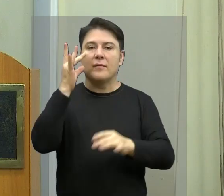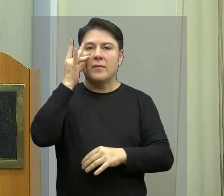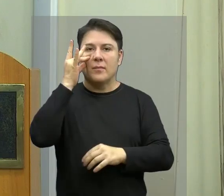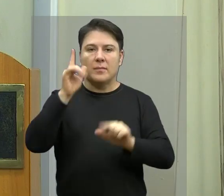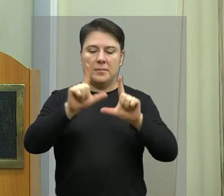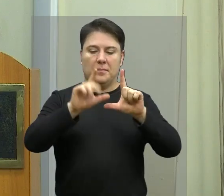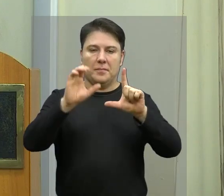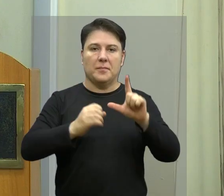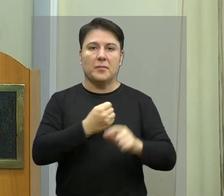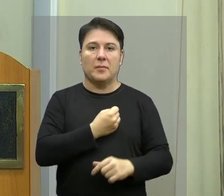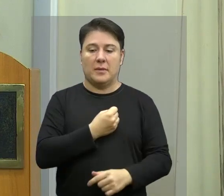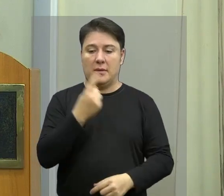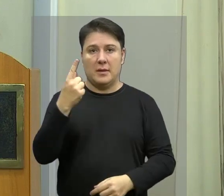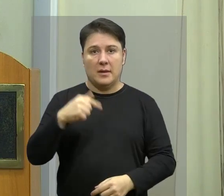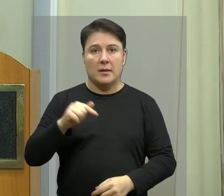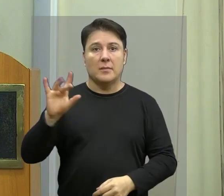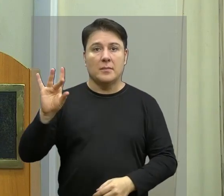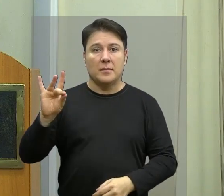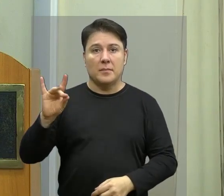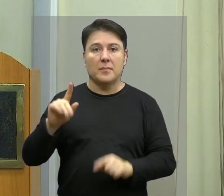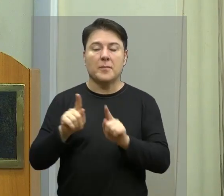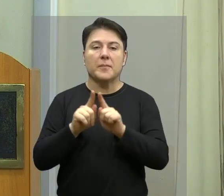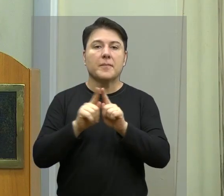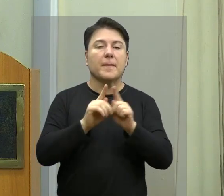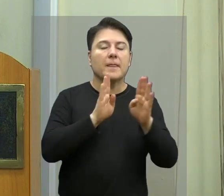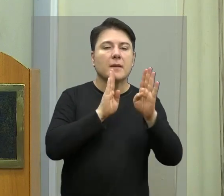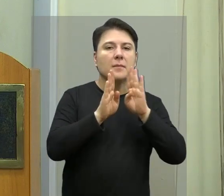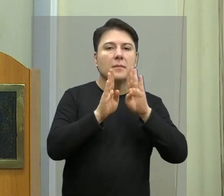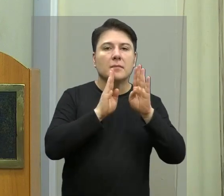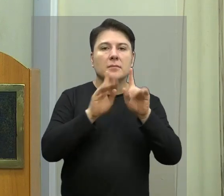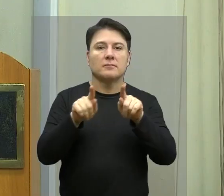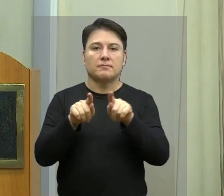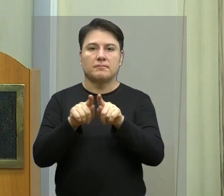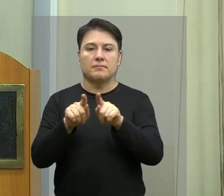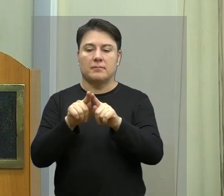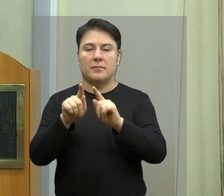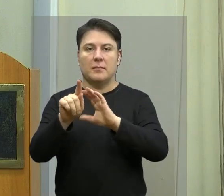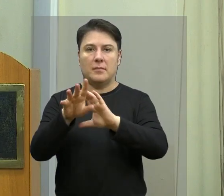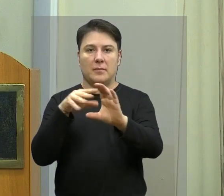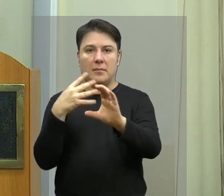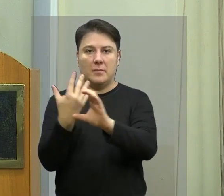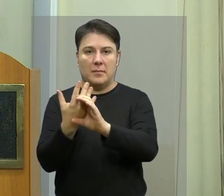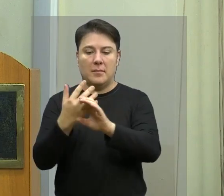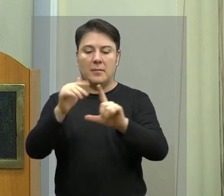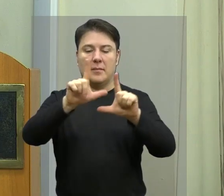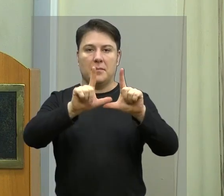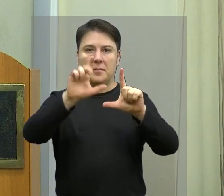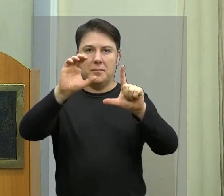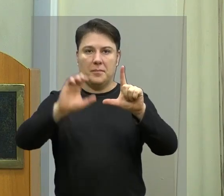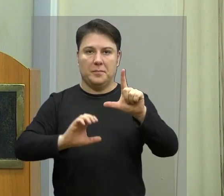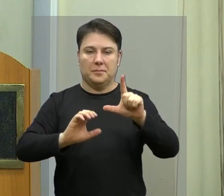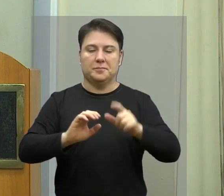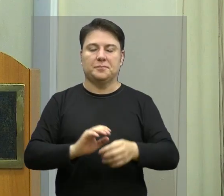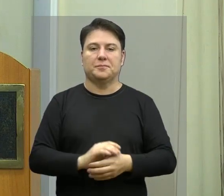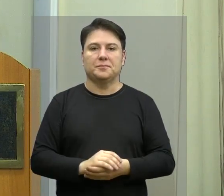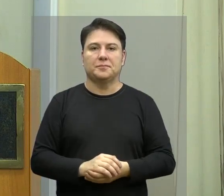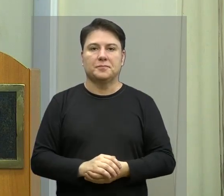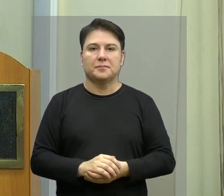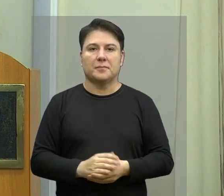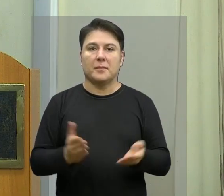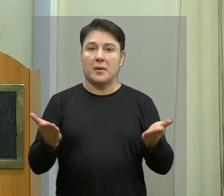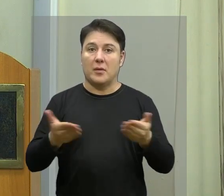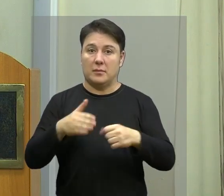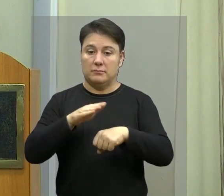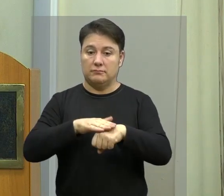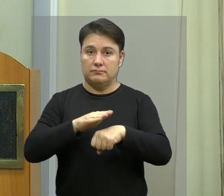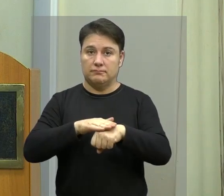canal 17 da Claro, na nossa página do Facebook e também no canal da TV Câmara de Araraquara, do YouTube. E para conduzir